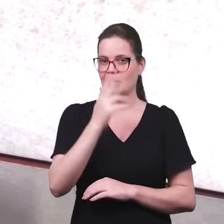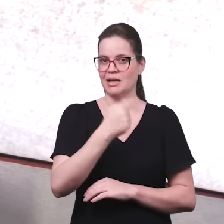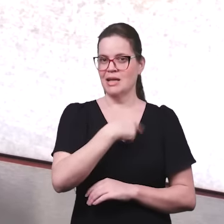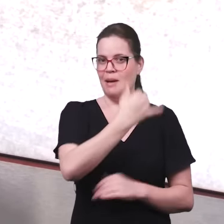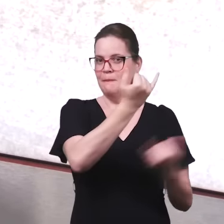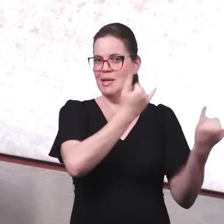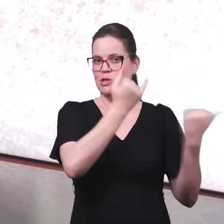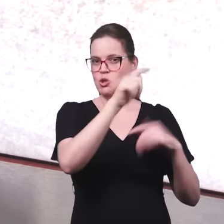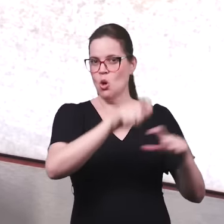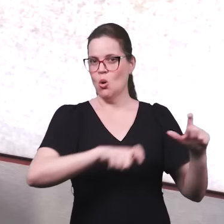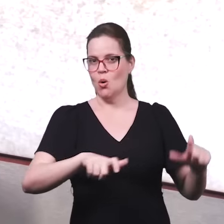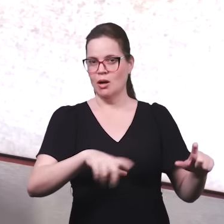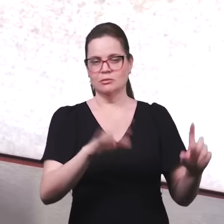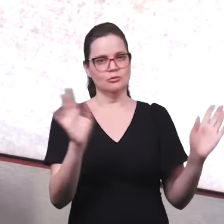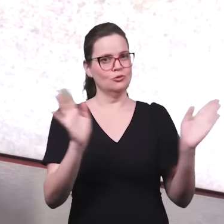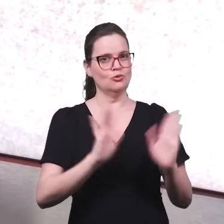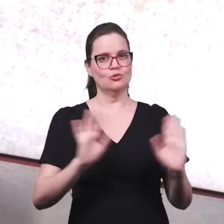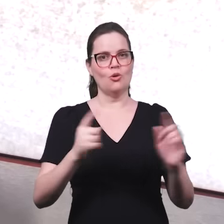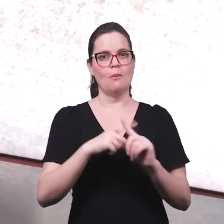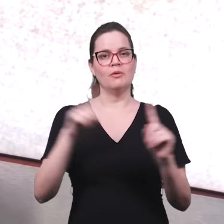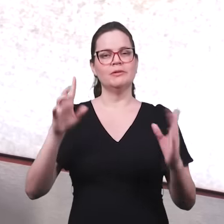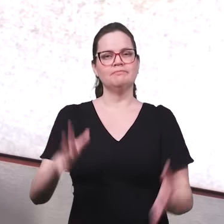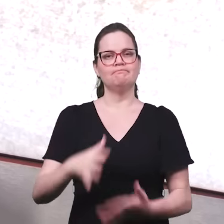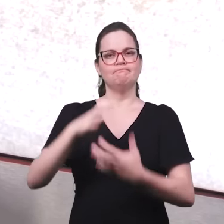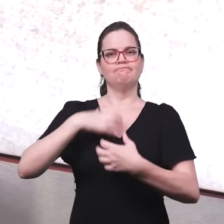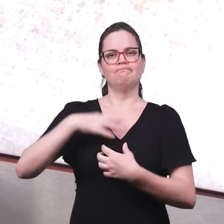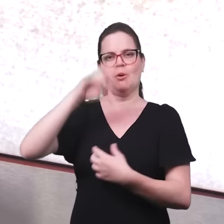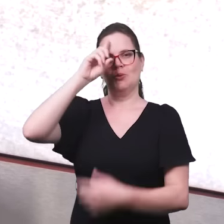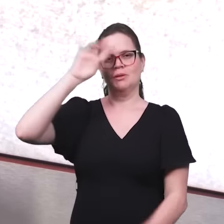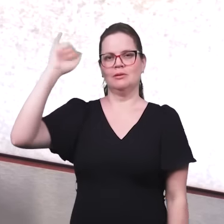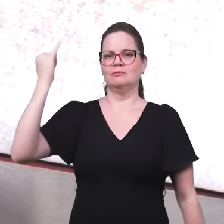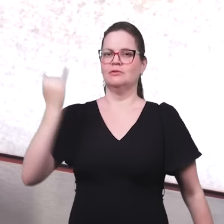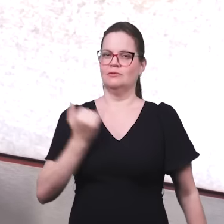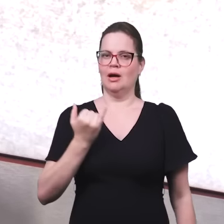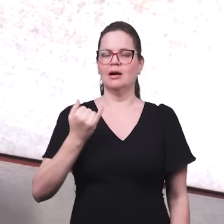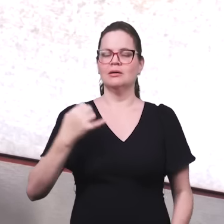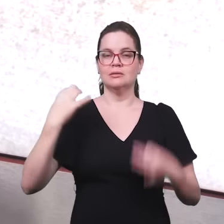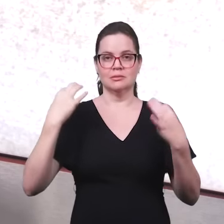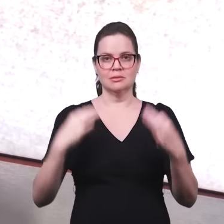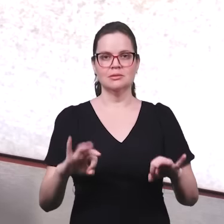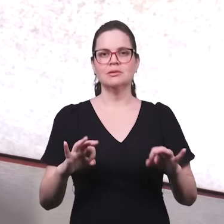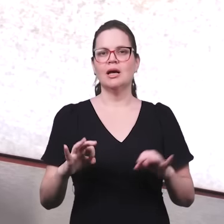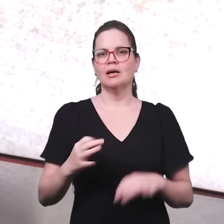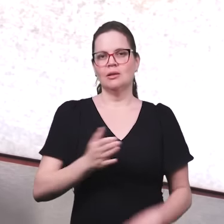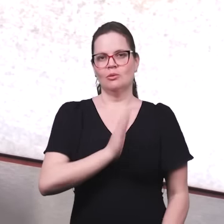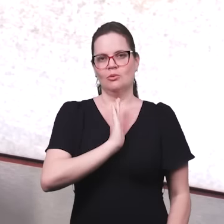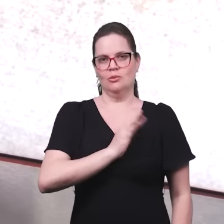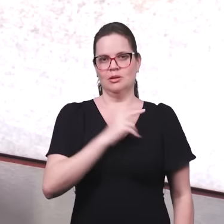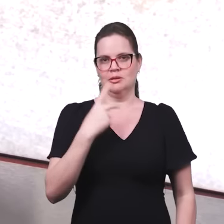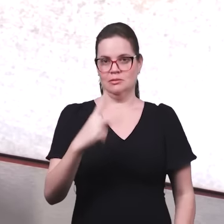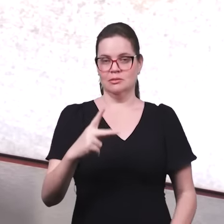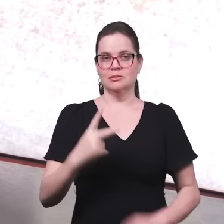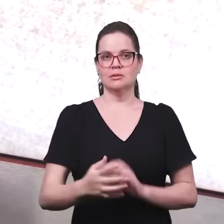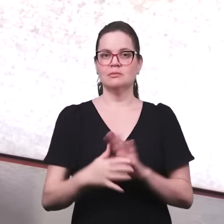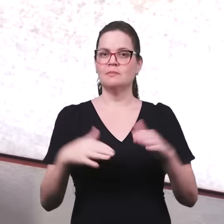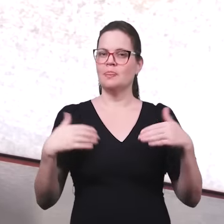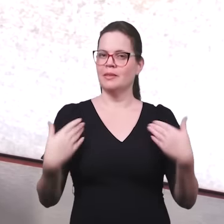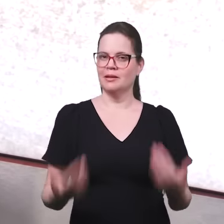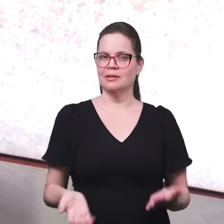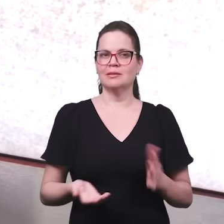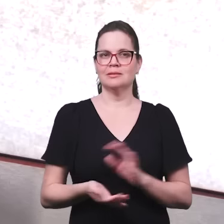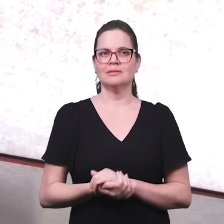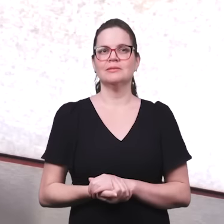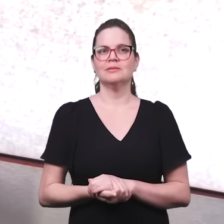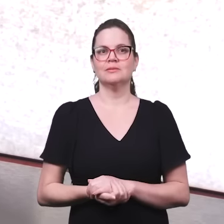tradição religiosa, mas vai ouvir a voz do Deus vivo falando ao seu coração. Então, muito